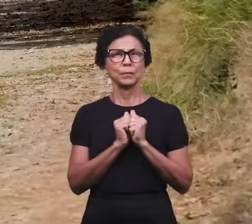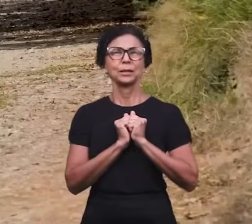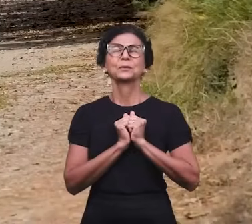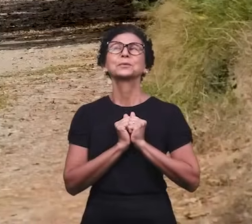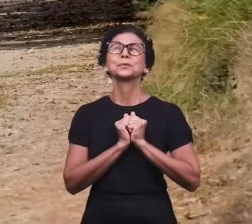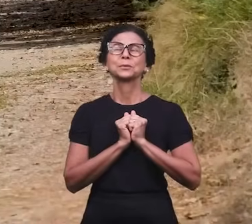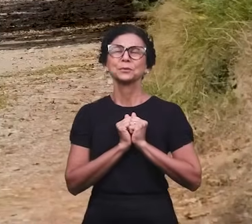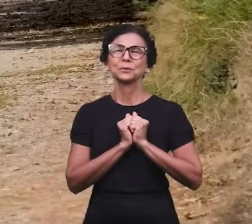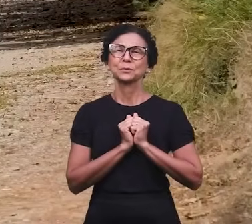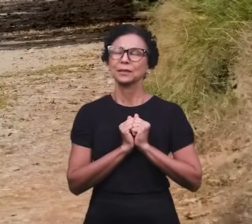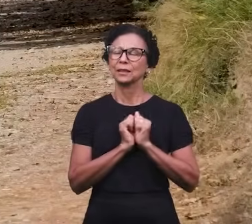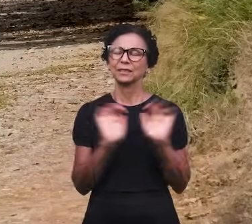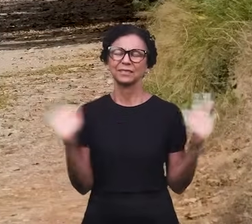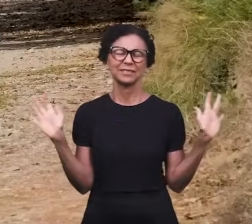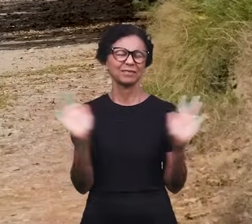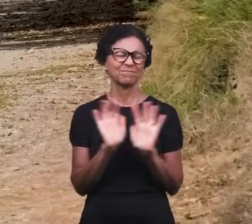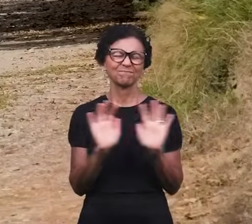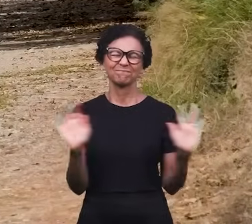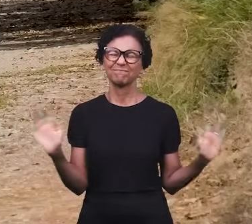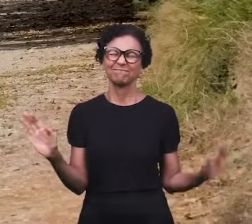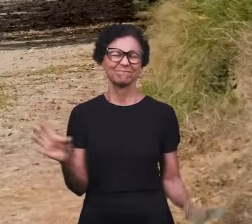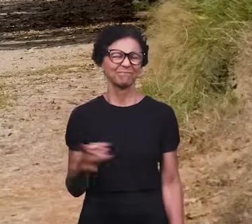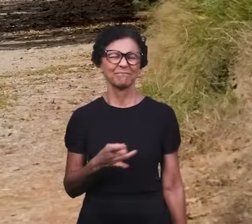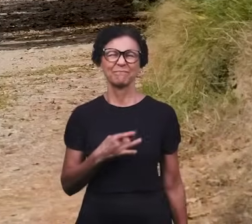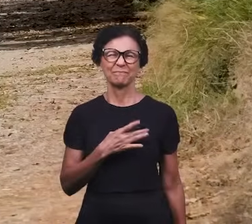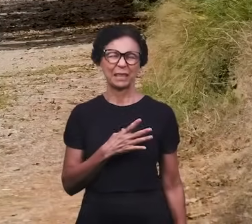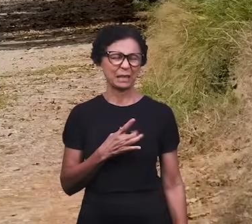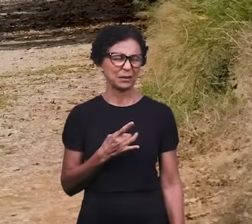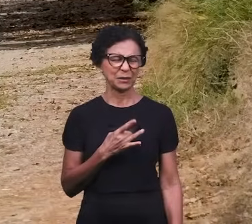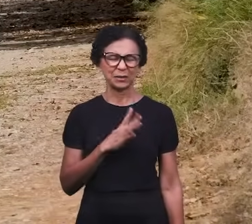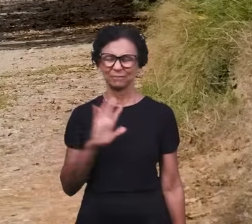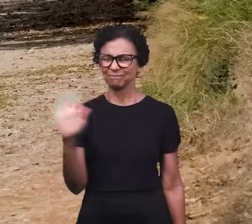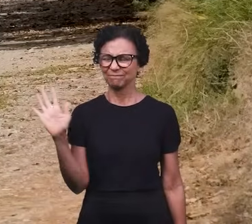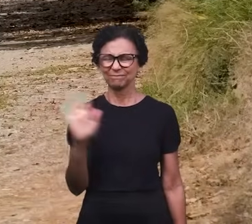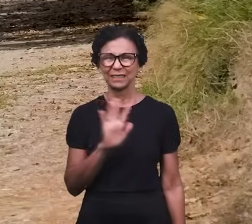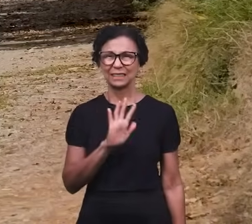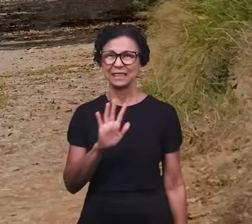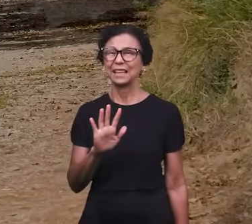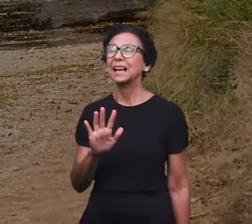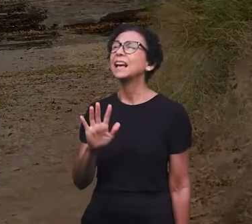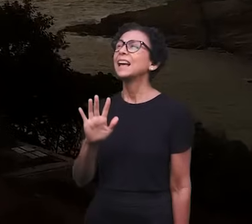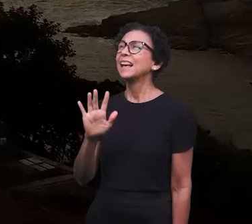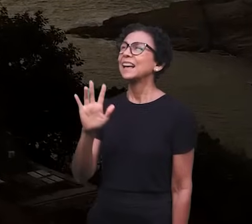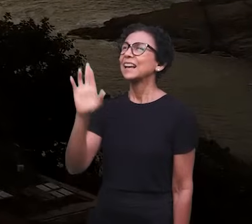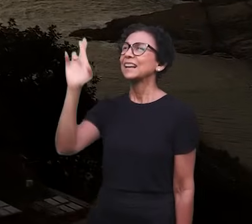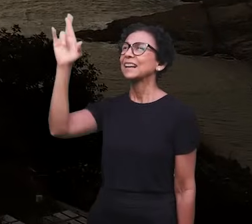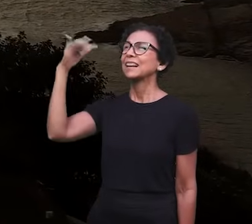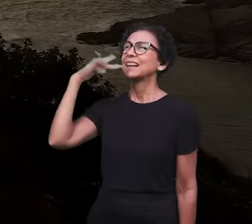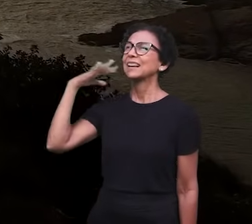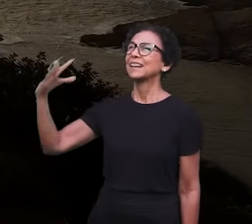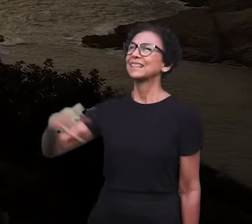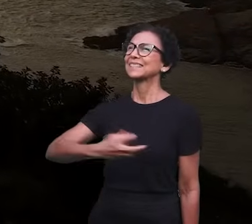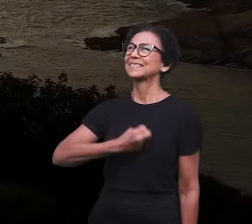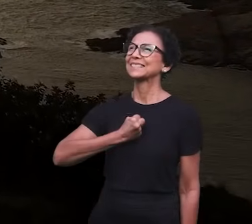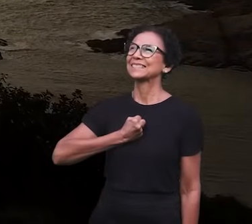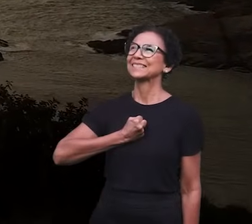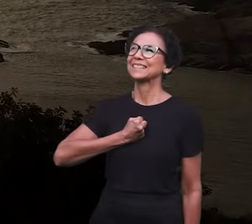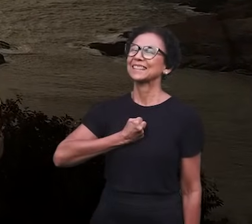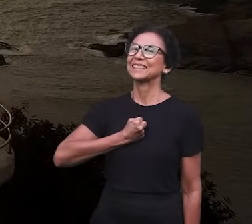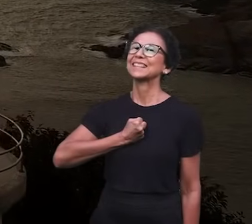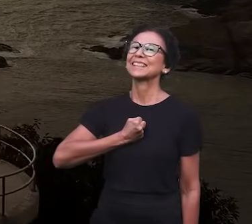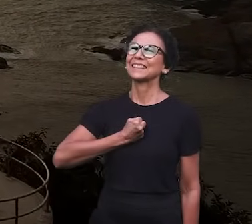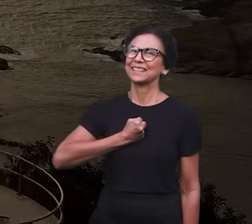Meu Deus está comigo, não temo perigo. Ele é o meu